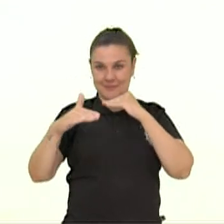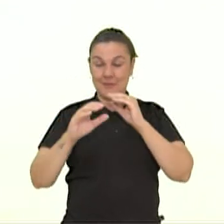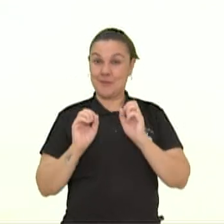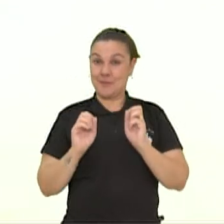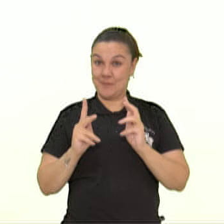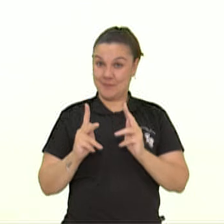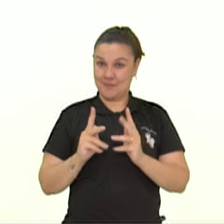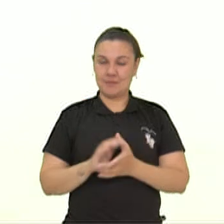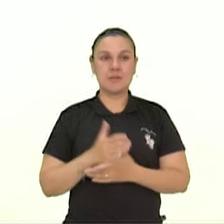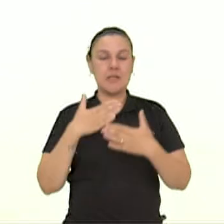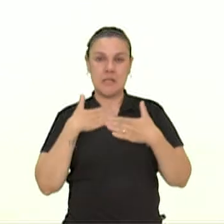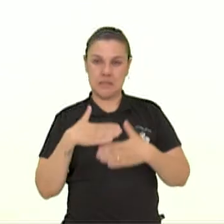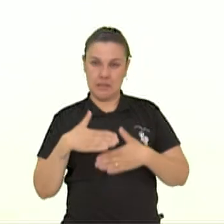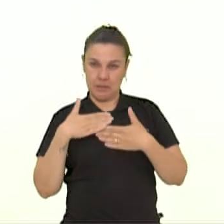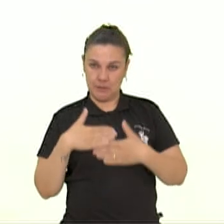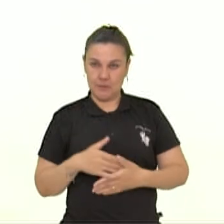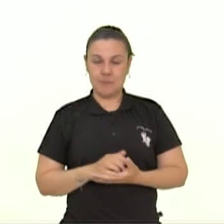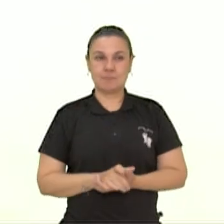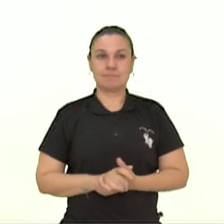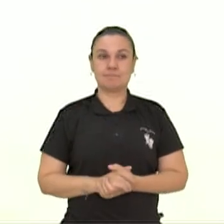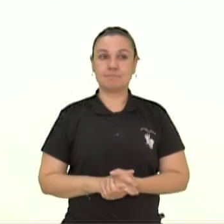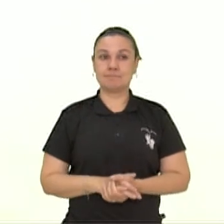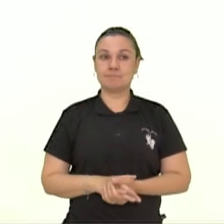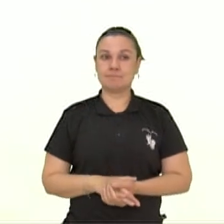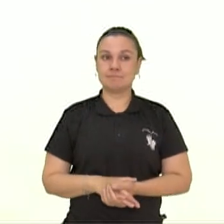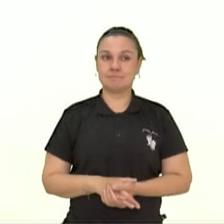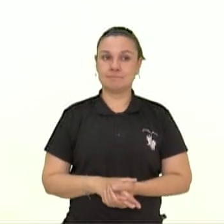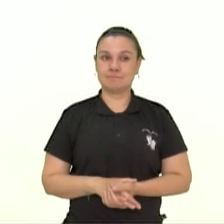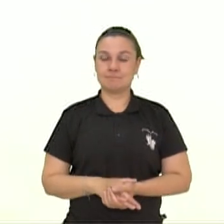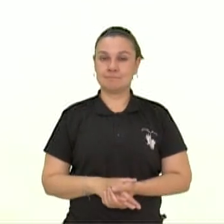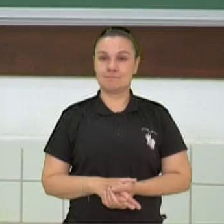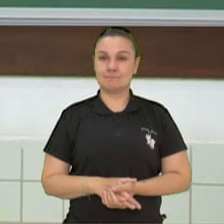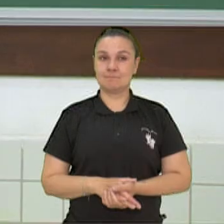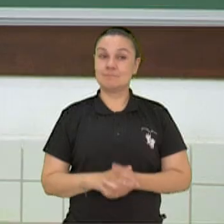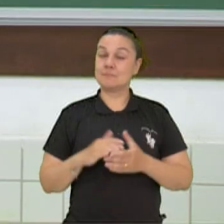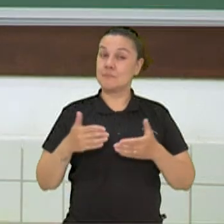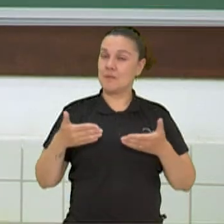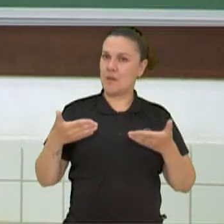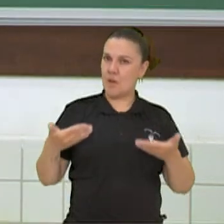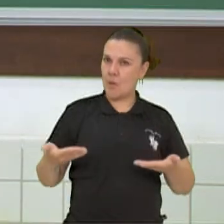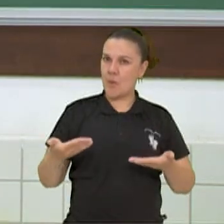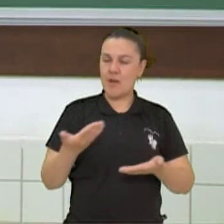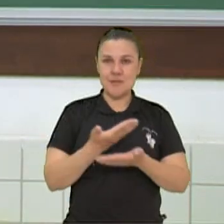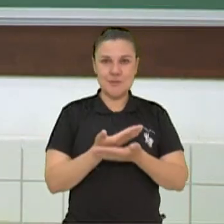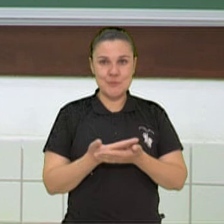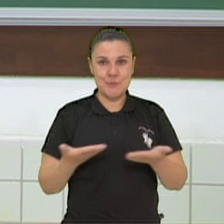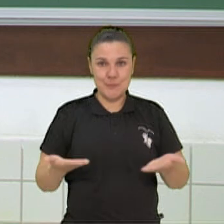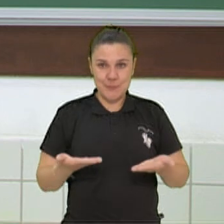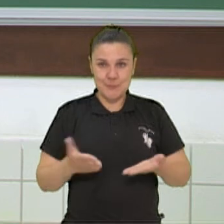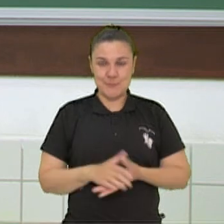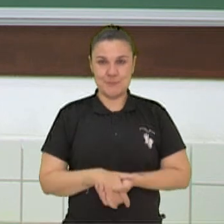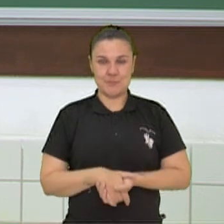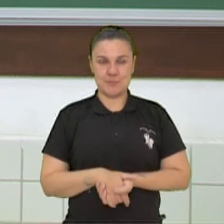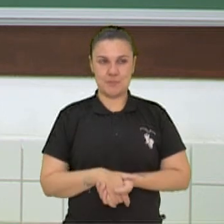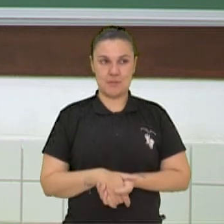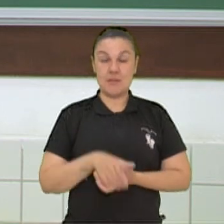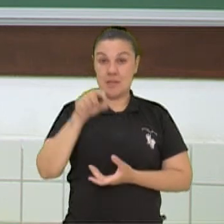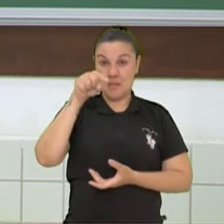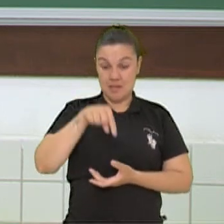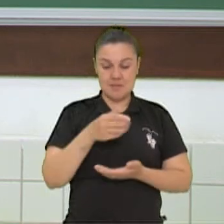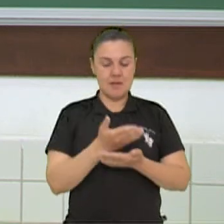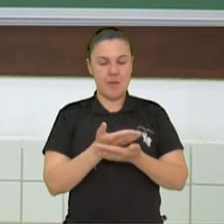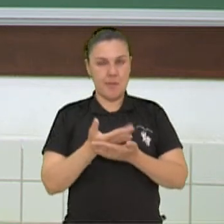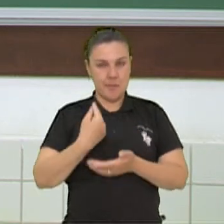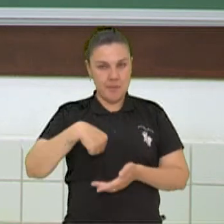então. Atleta C foi 6,4. Então nós temos do A, do B e do C. Vamos comparar então? Atleta A,